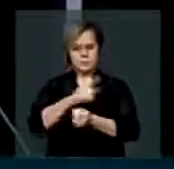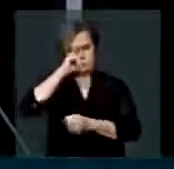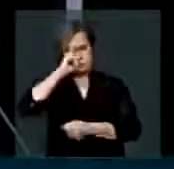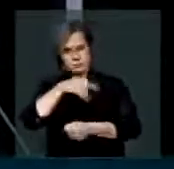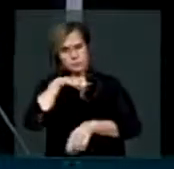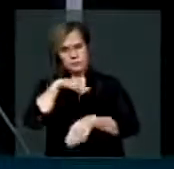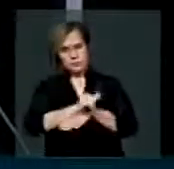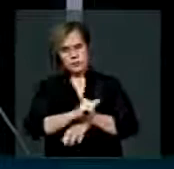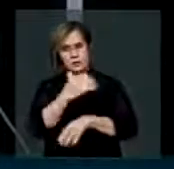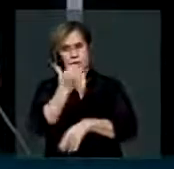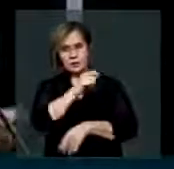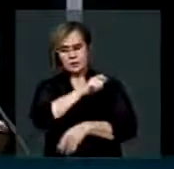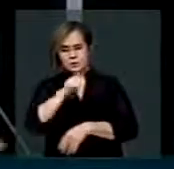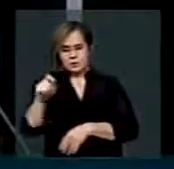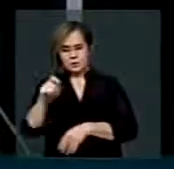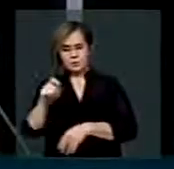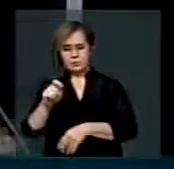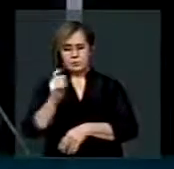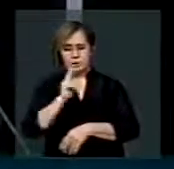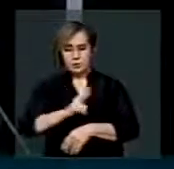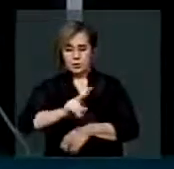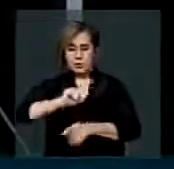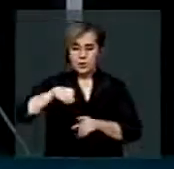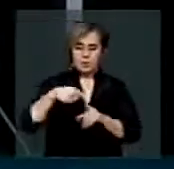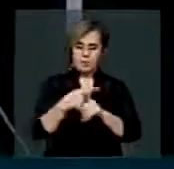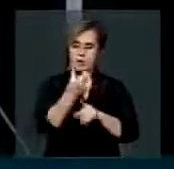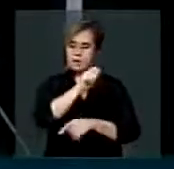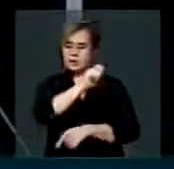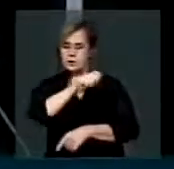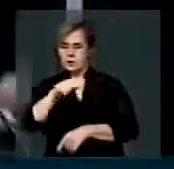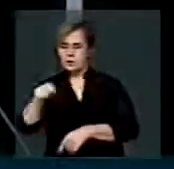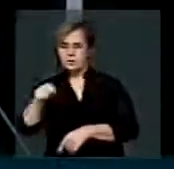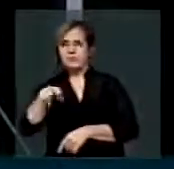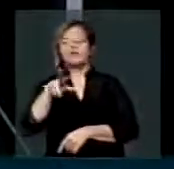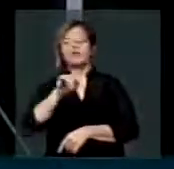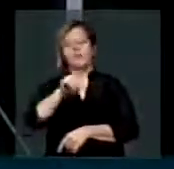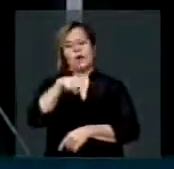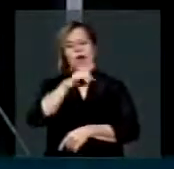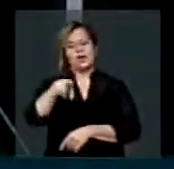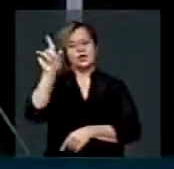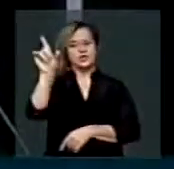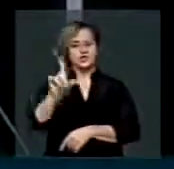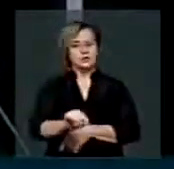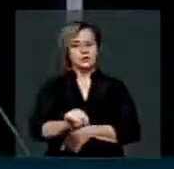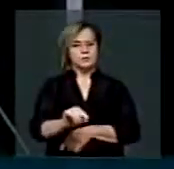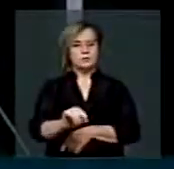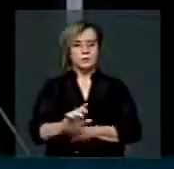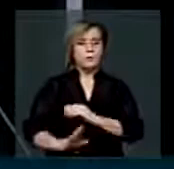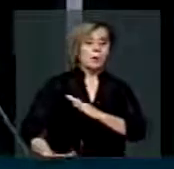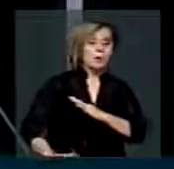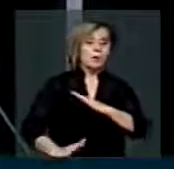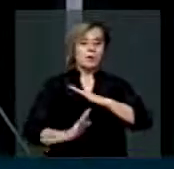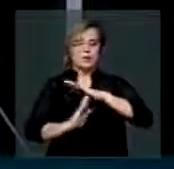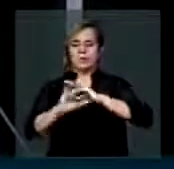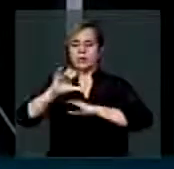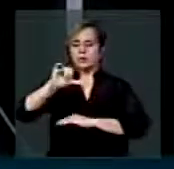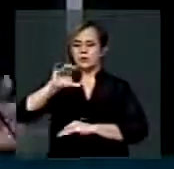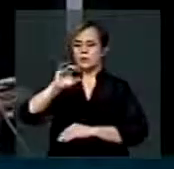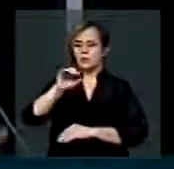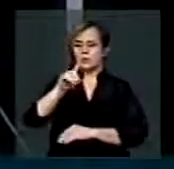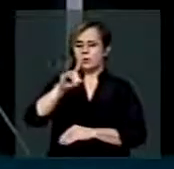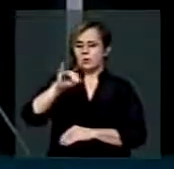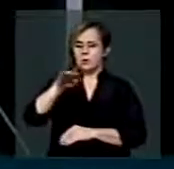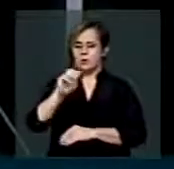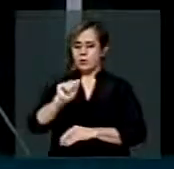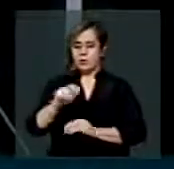de 6 meses, prorrogável por mais 6 meses, seja reduzida para no máximo 90 dias, para